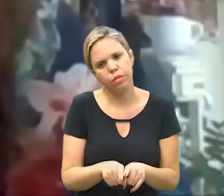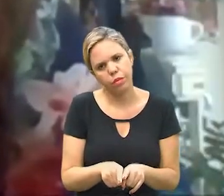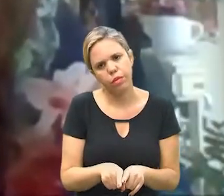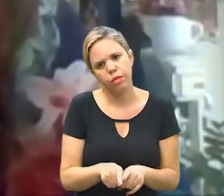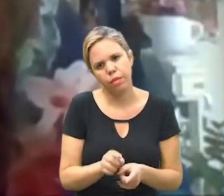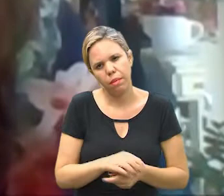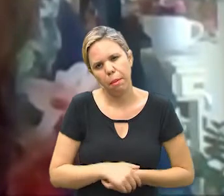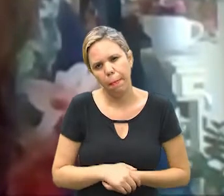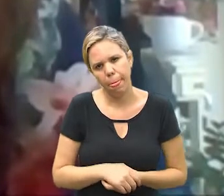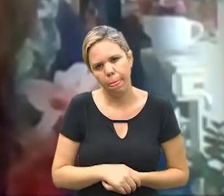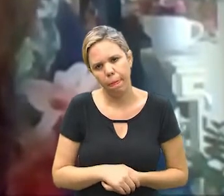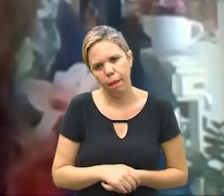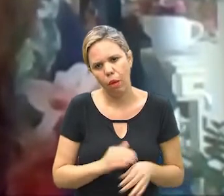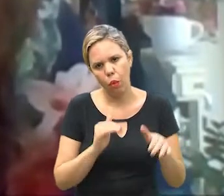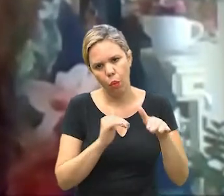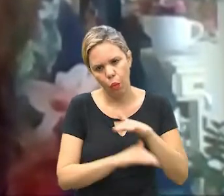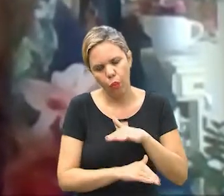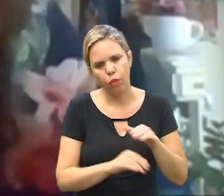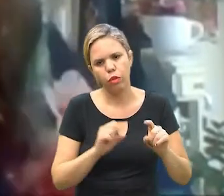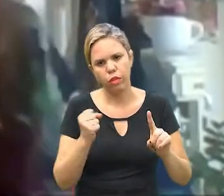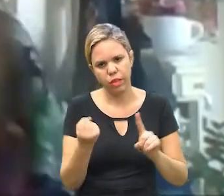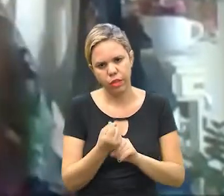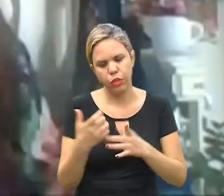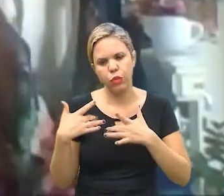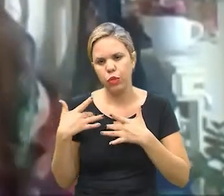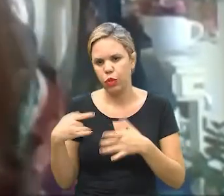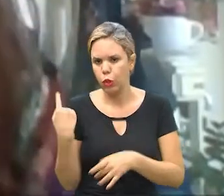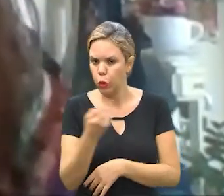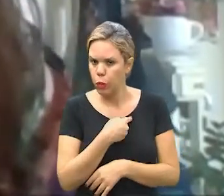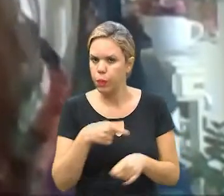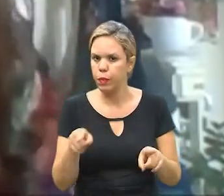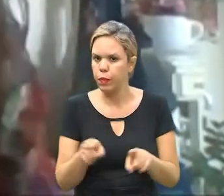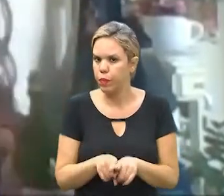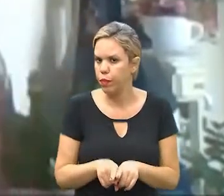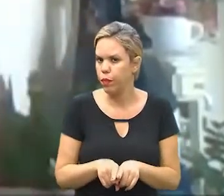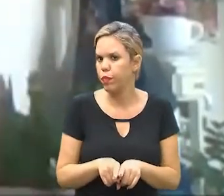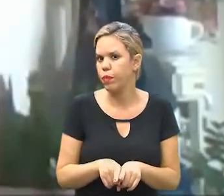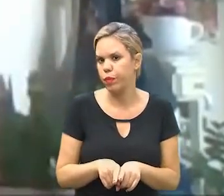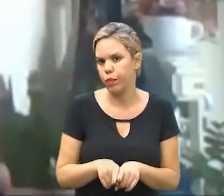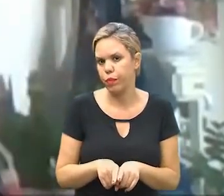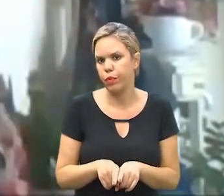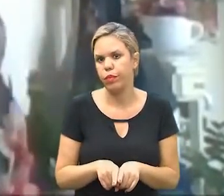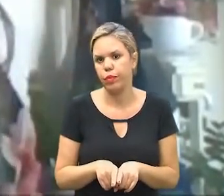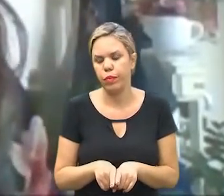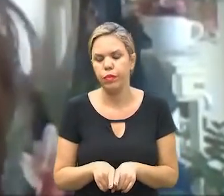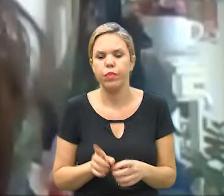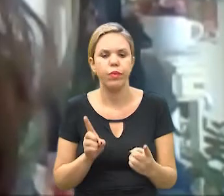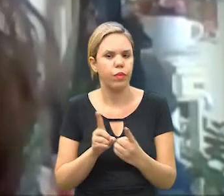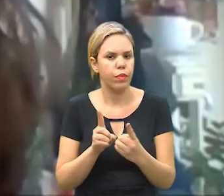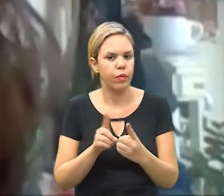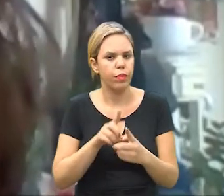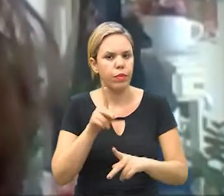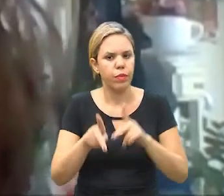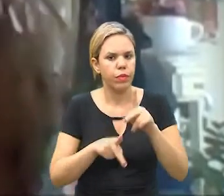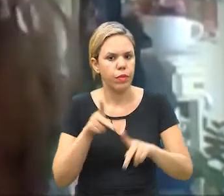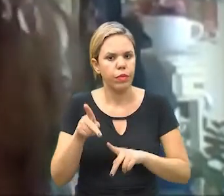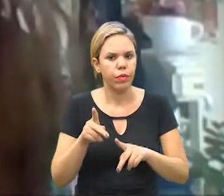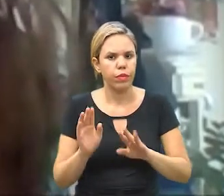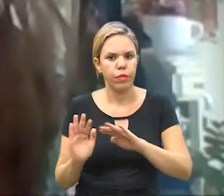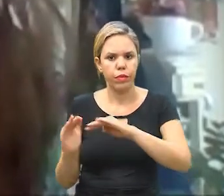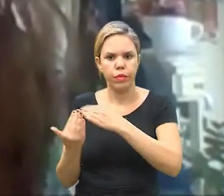meio do Fundo Social de Solidariedade, porque nós também passamos a atender o pessoal